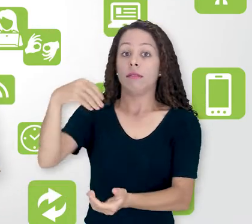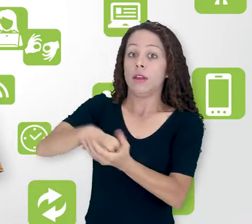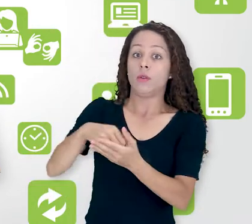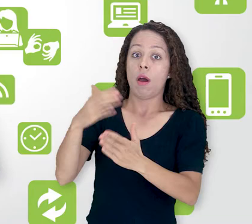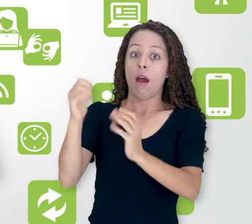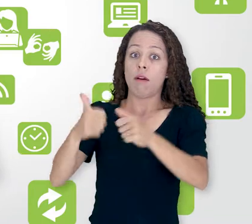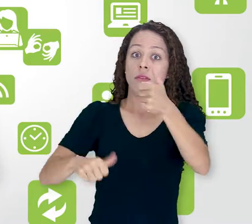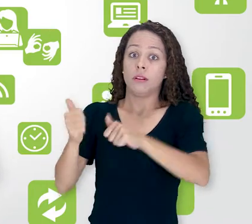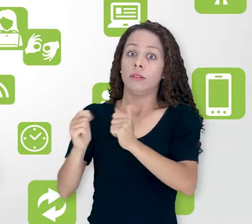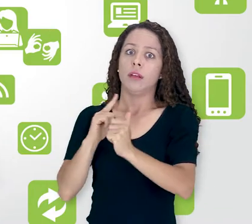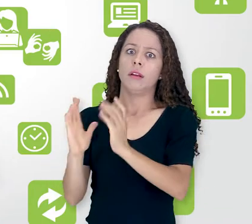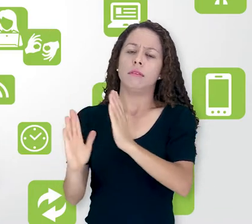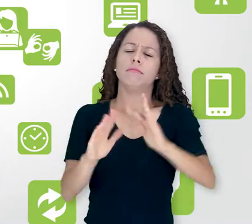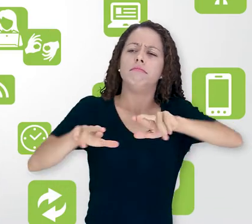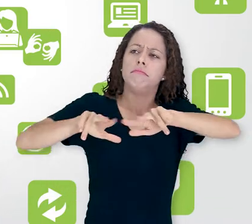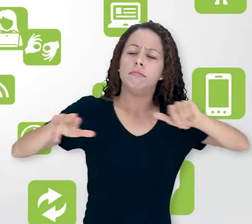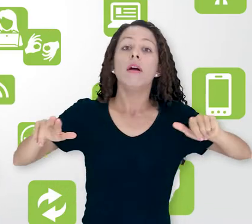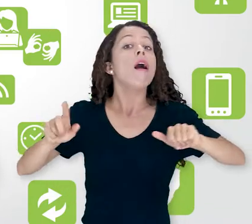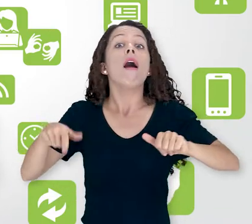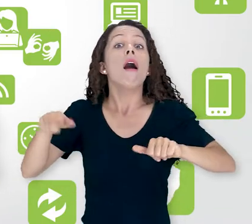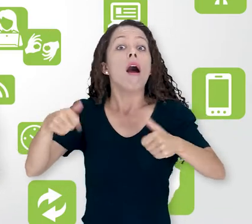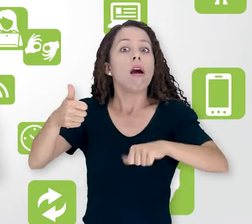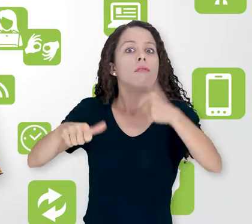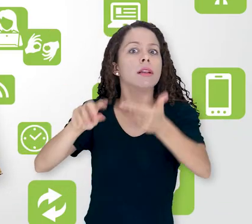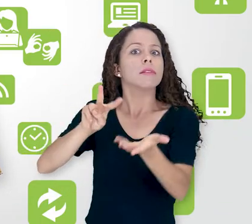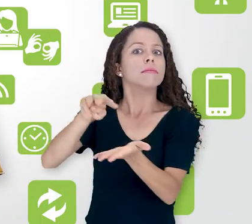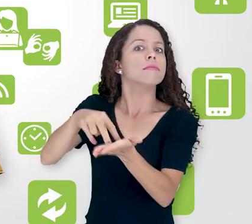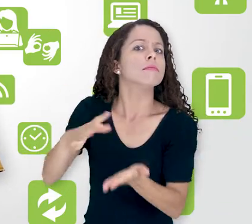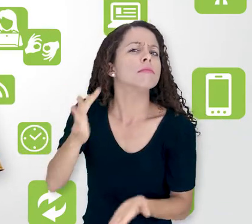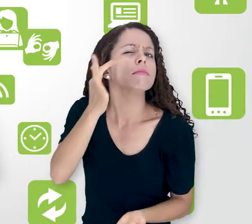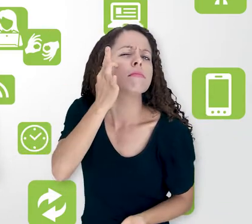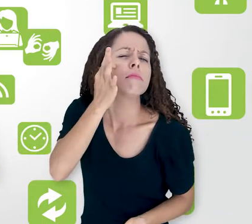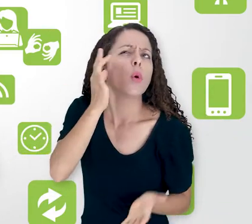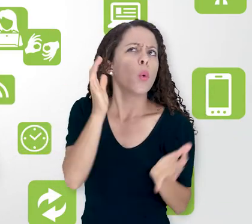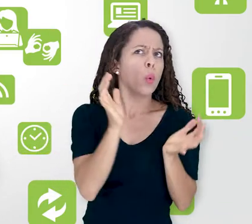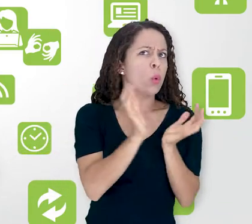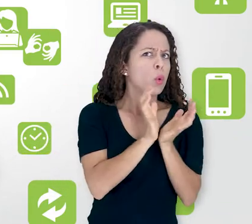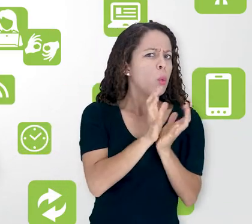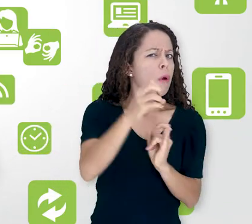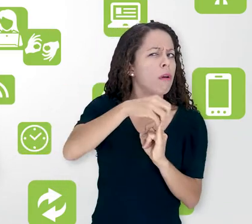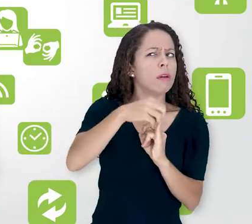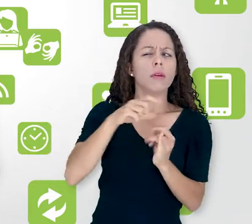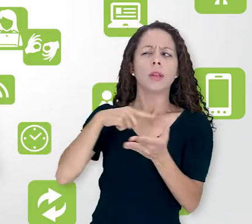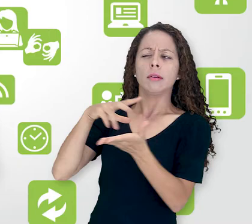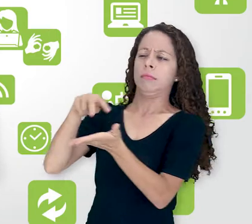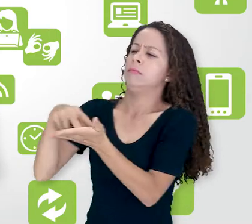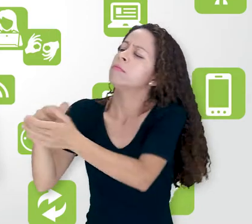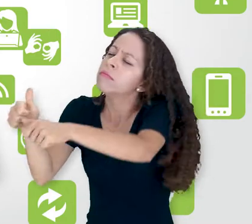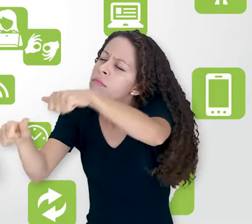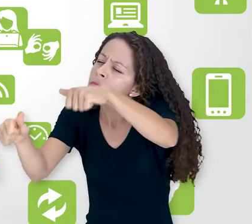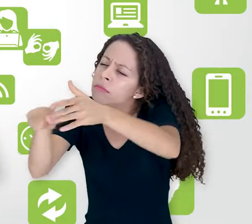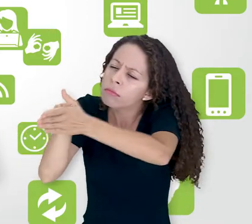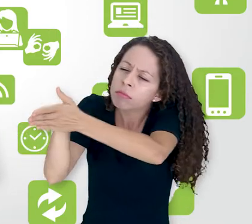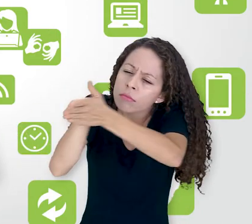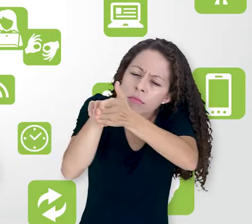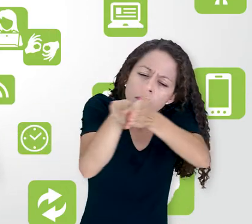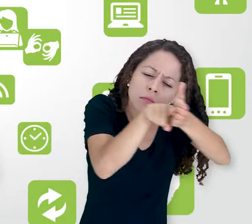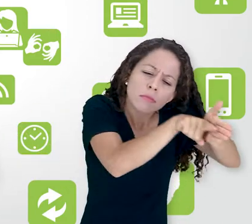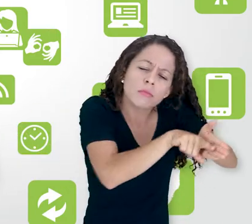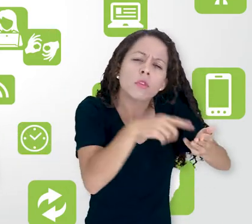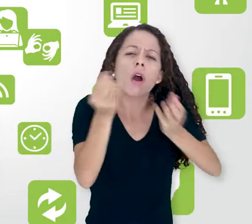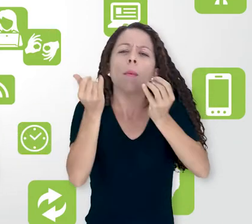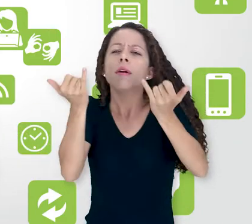é composta por diversas etapas, dentre as quais a avaliação in loco, que culmina em um relatório da comissão de avaliadores e no